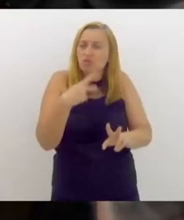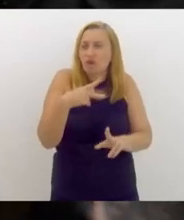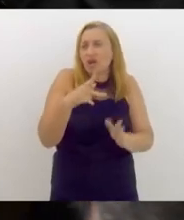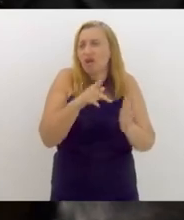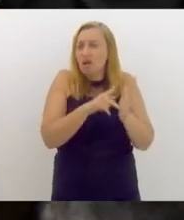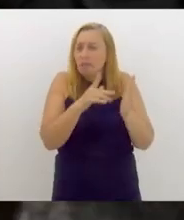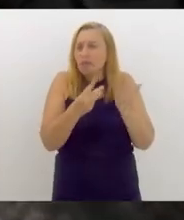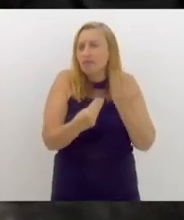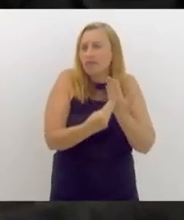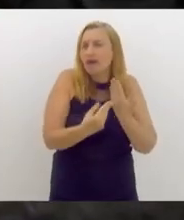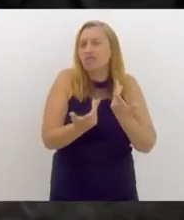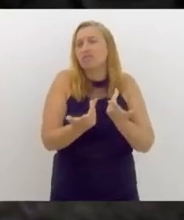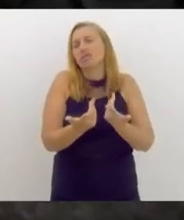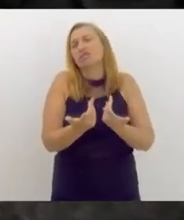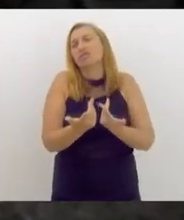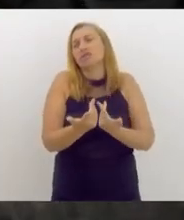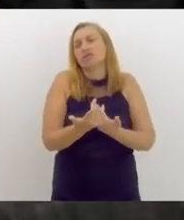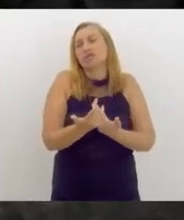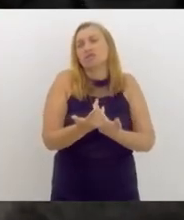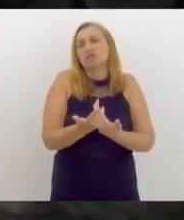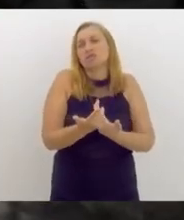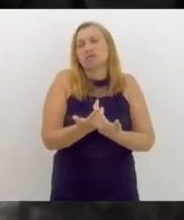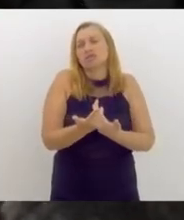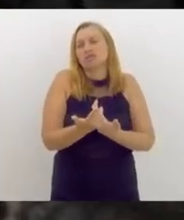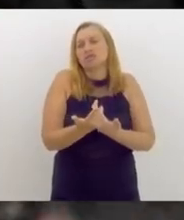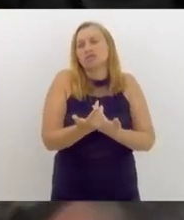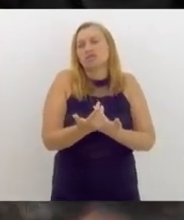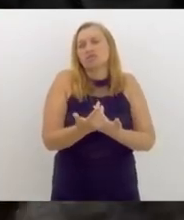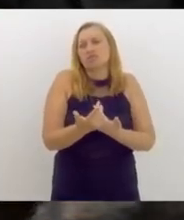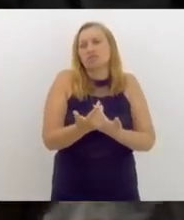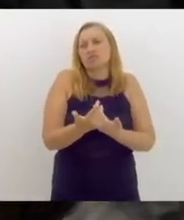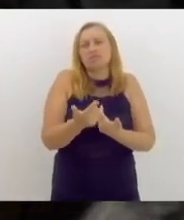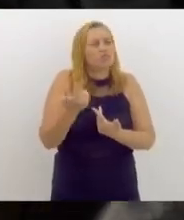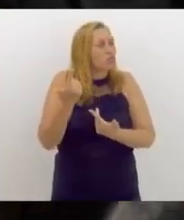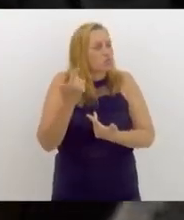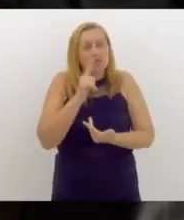metáfora. Enxugadores de gelo de altíssima